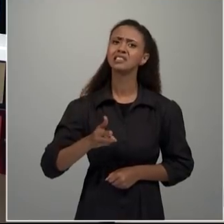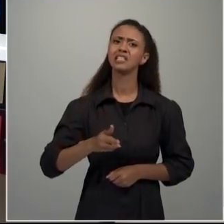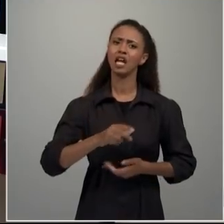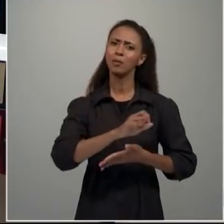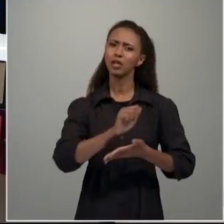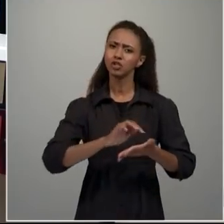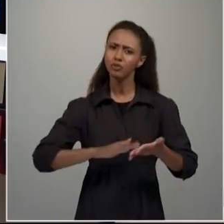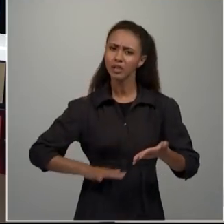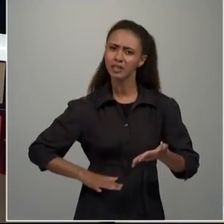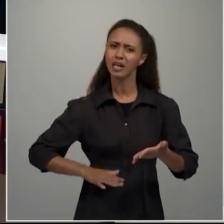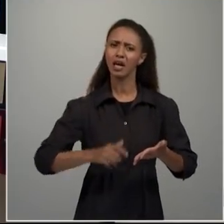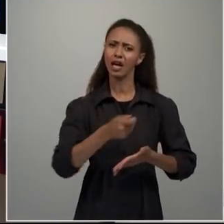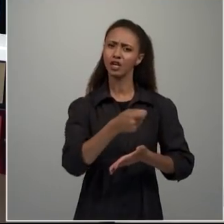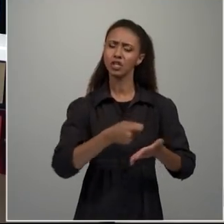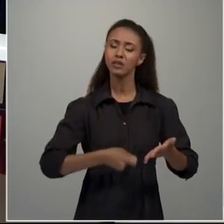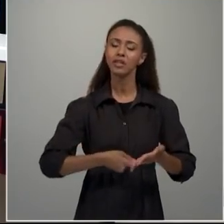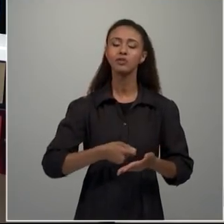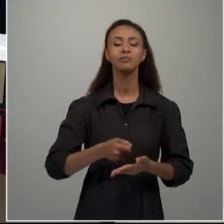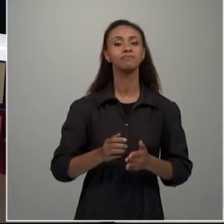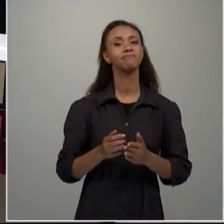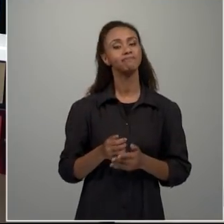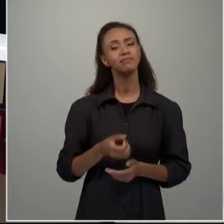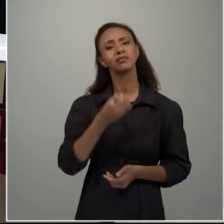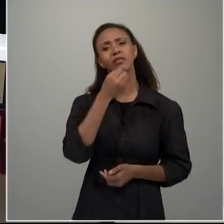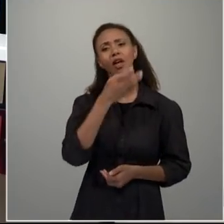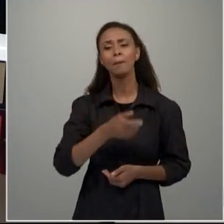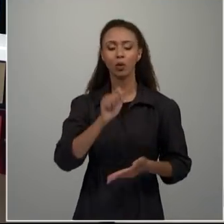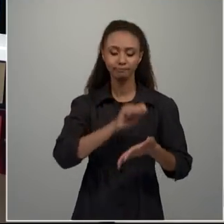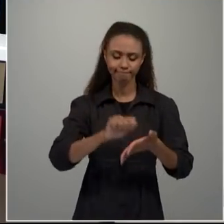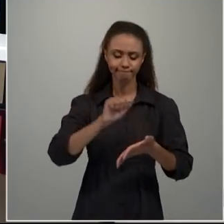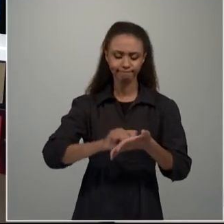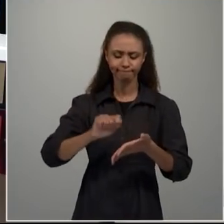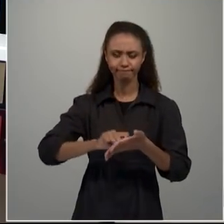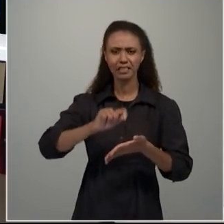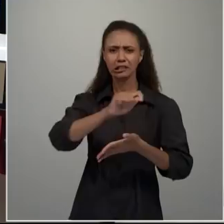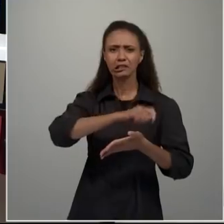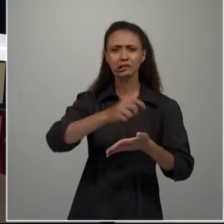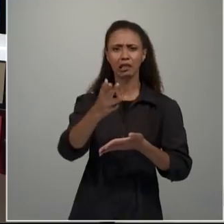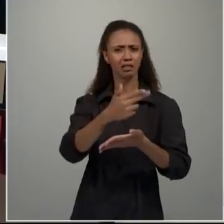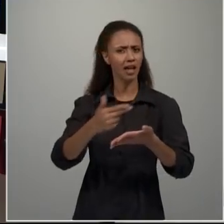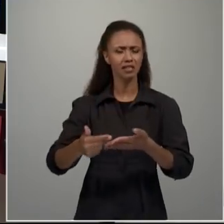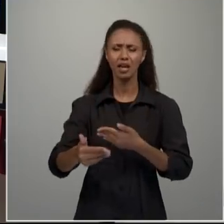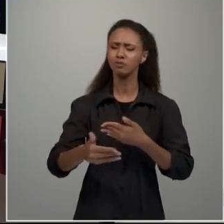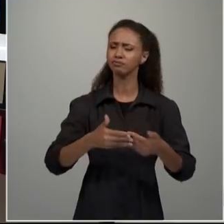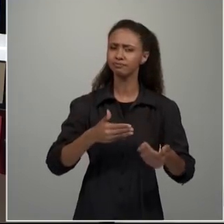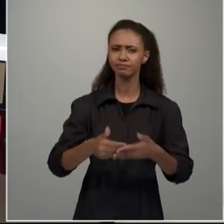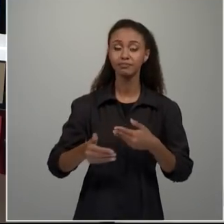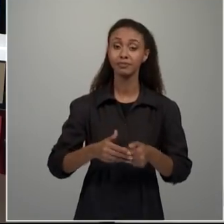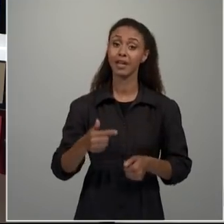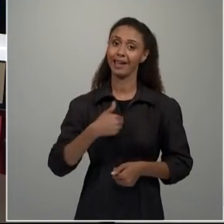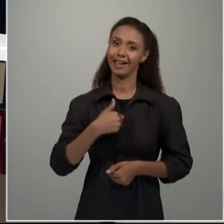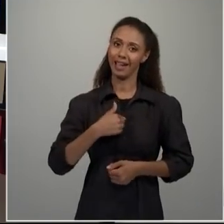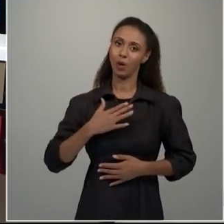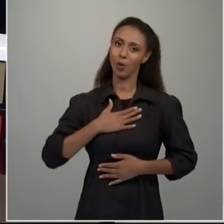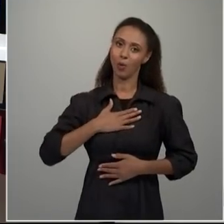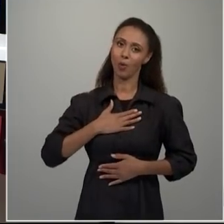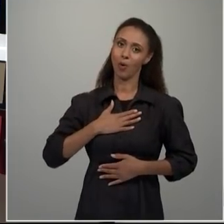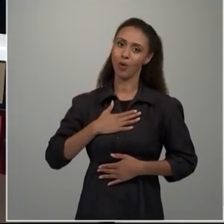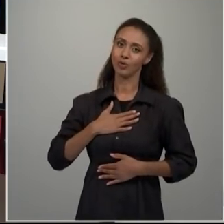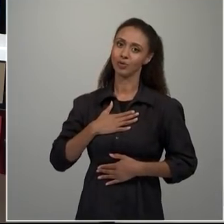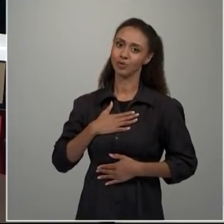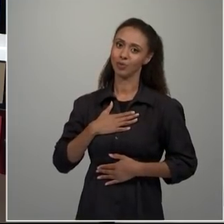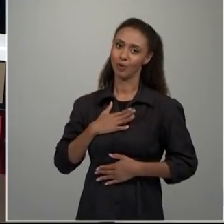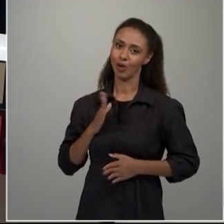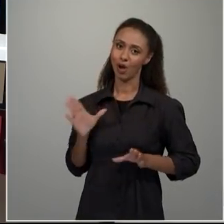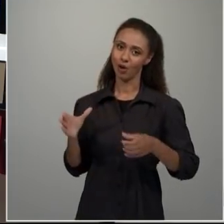pede trabalhar com anotações vai anotando rabiscando eu gosto aliás quem trabalha comigo não